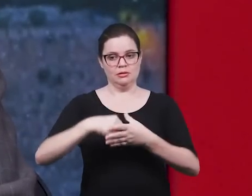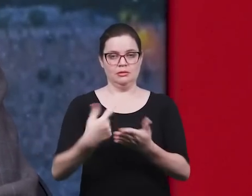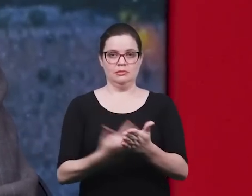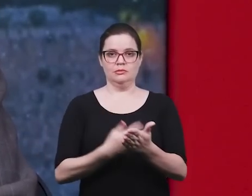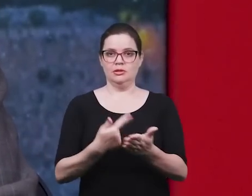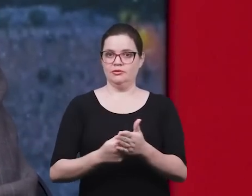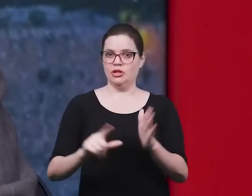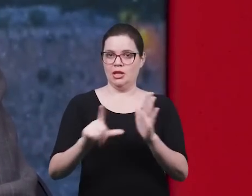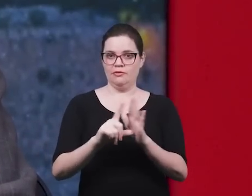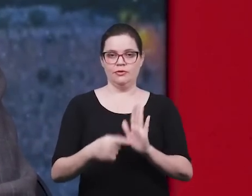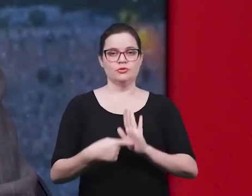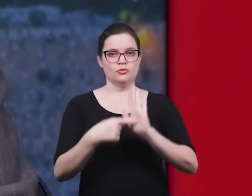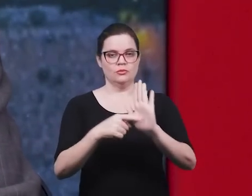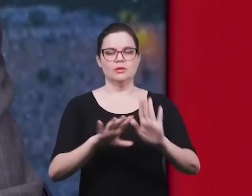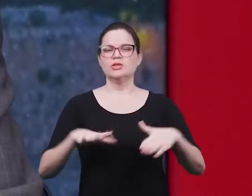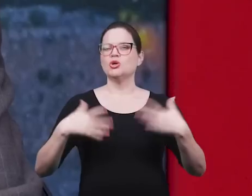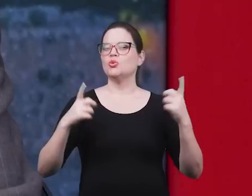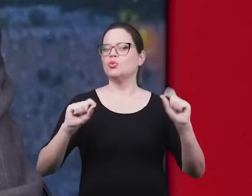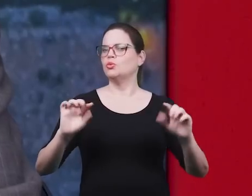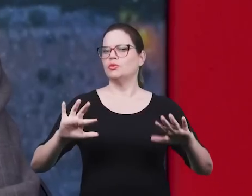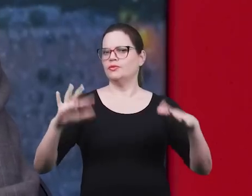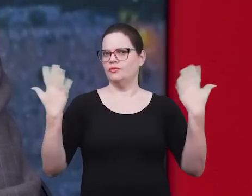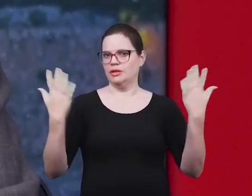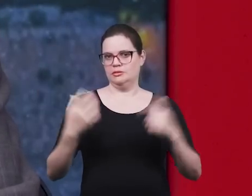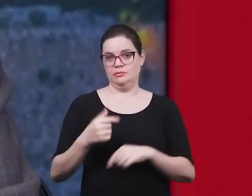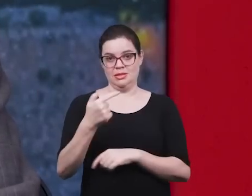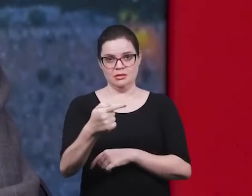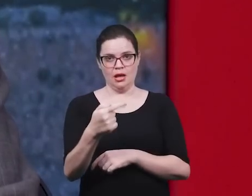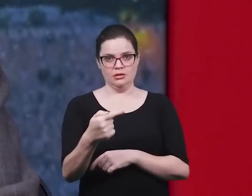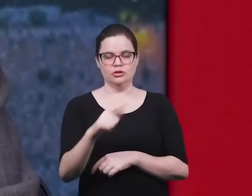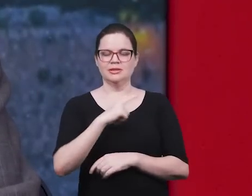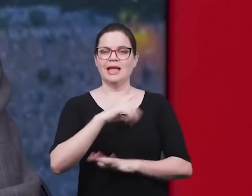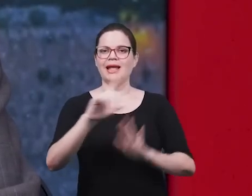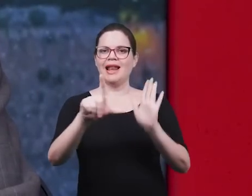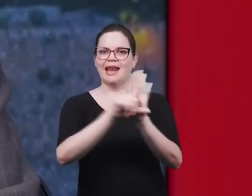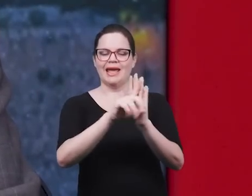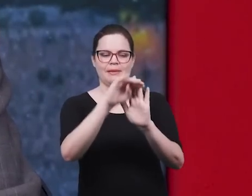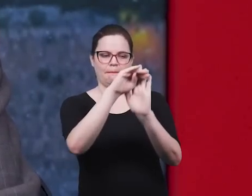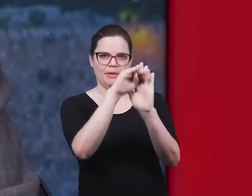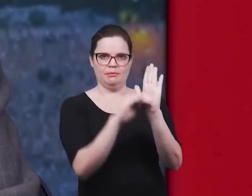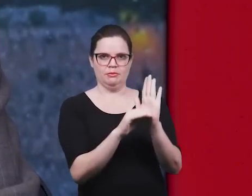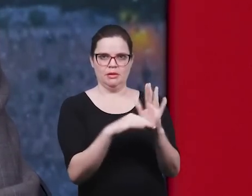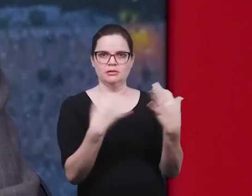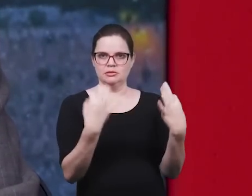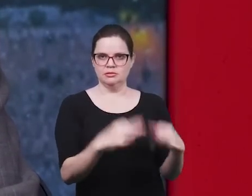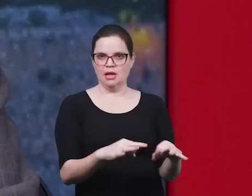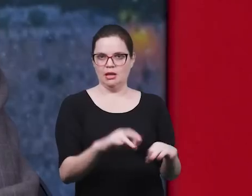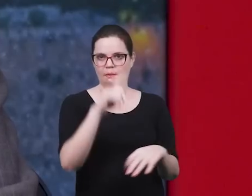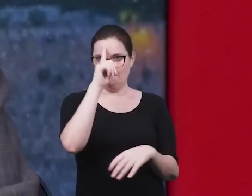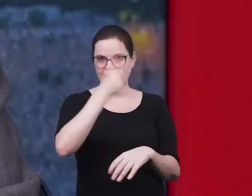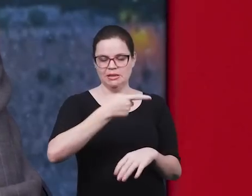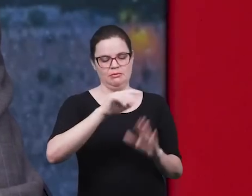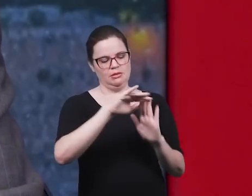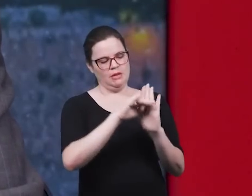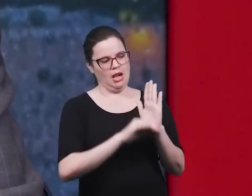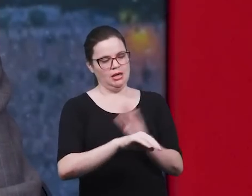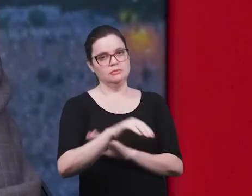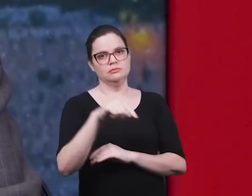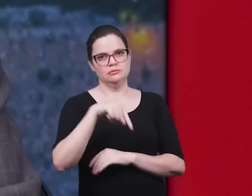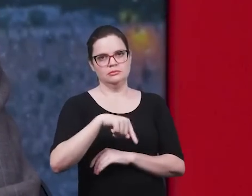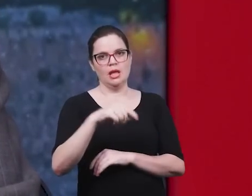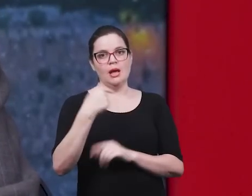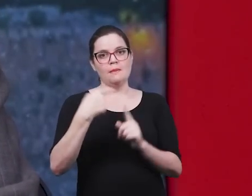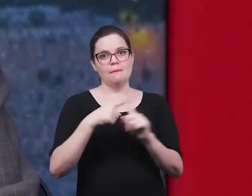Senhor estabeleceu 7 festas, além das ordenanças, além das leis, dos mandamentos, né?